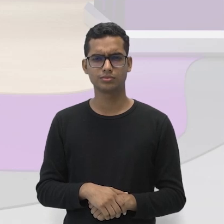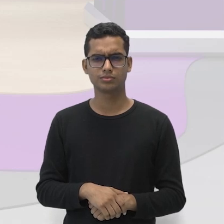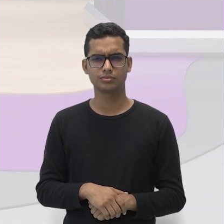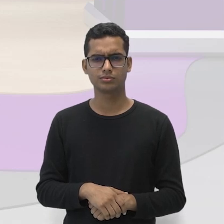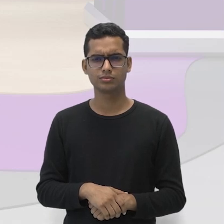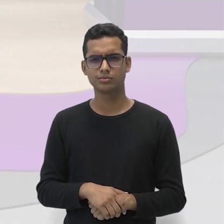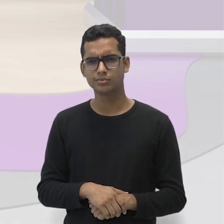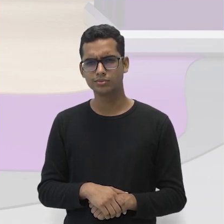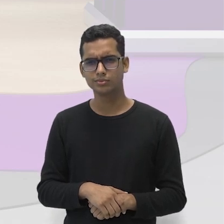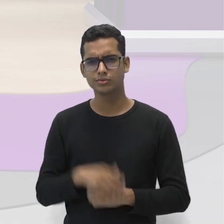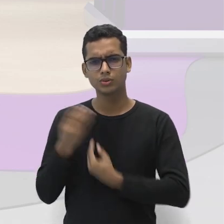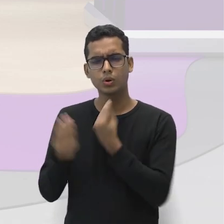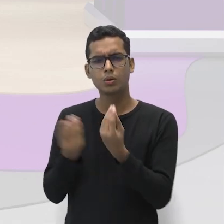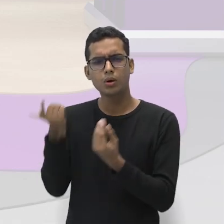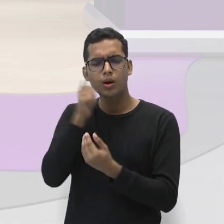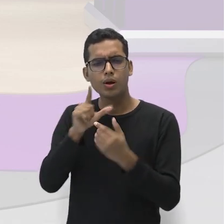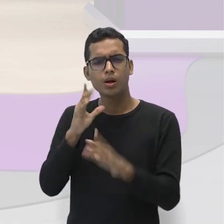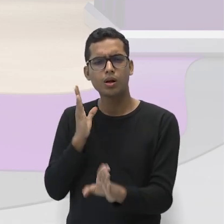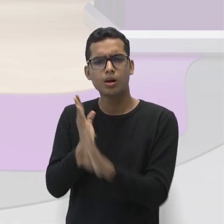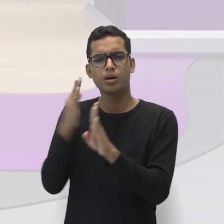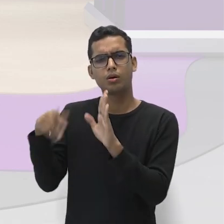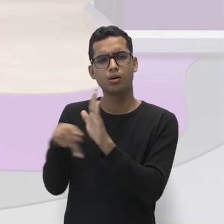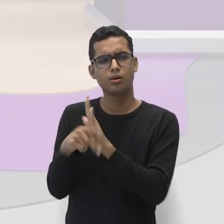o cálculo para encontrar o valor dessa divisão?